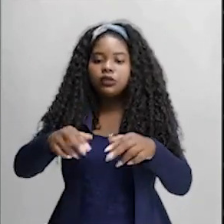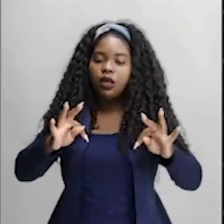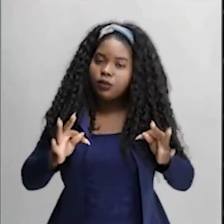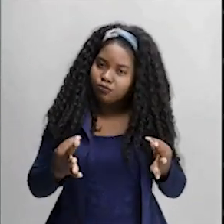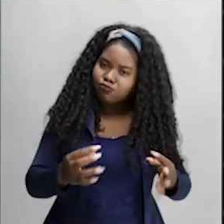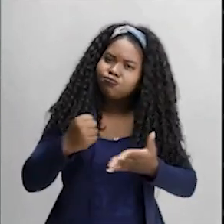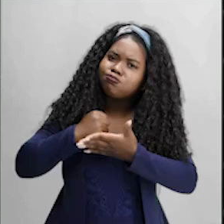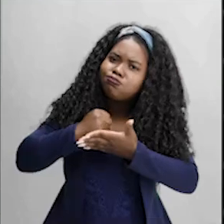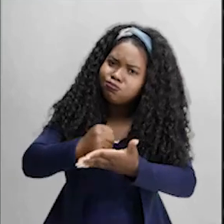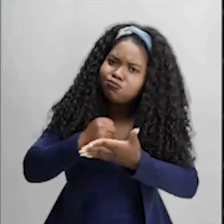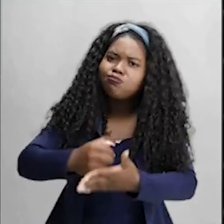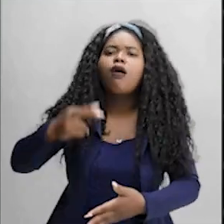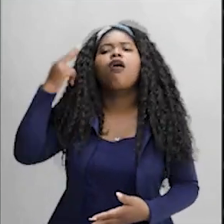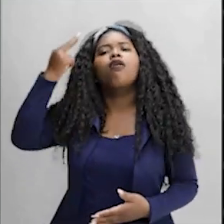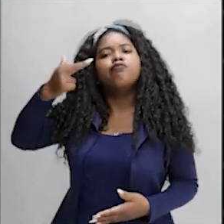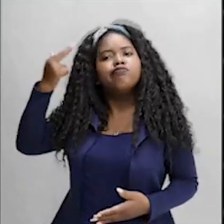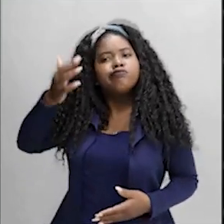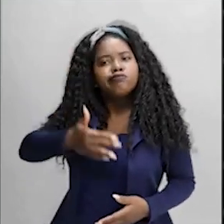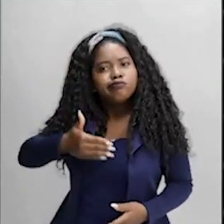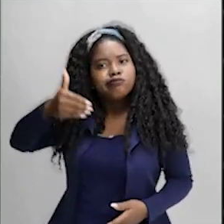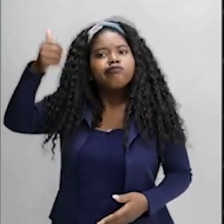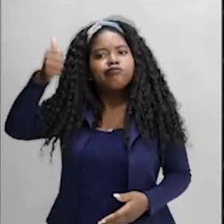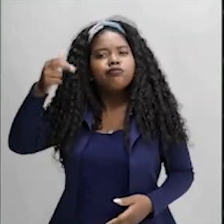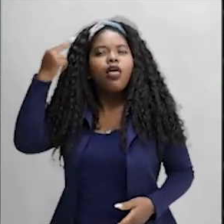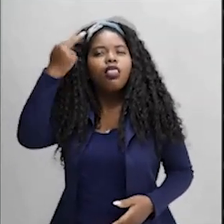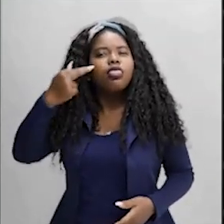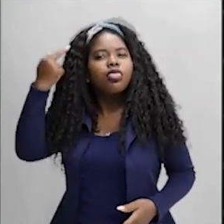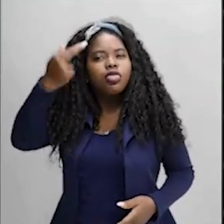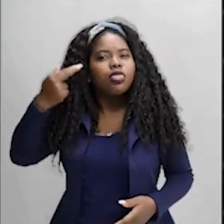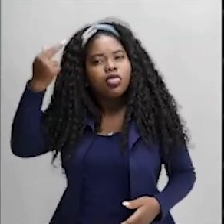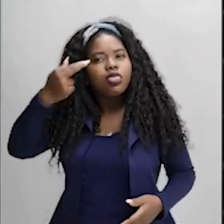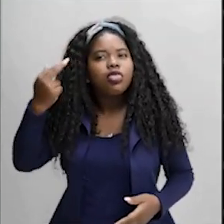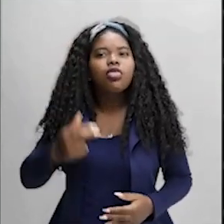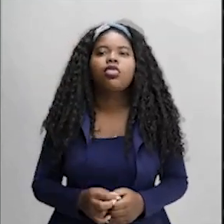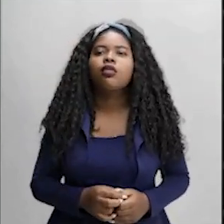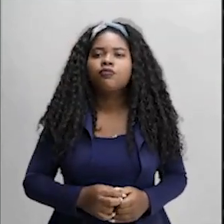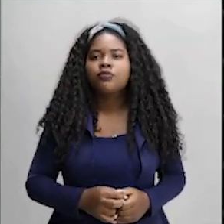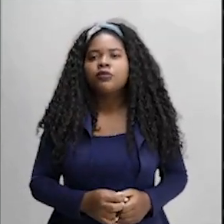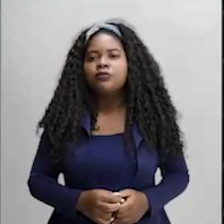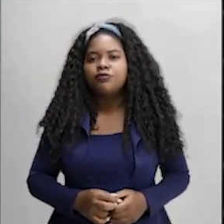Vão te ajudar muito a pensar melhor, a refletir e a construir